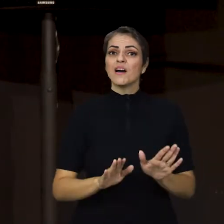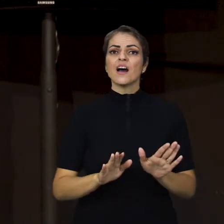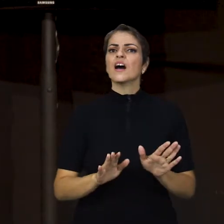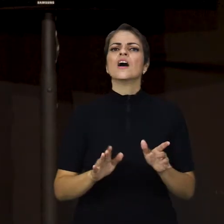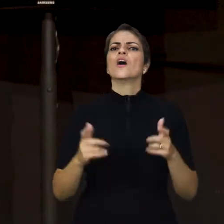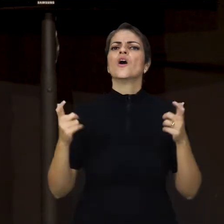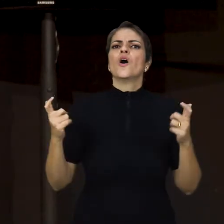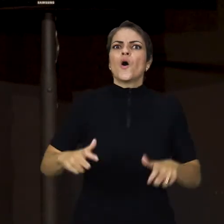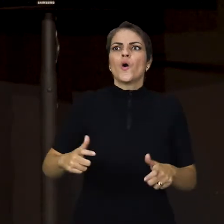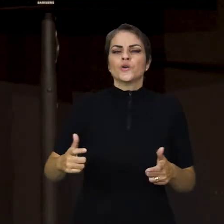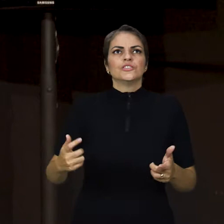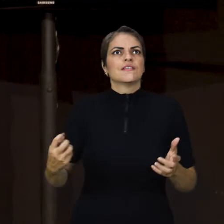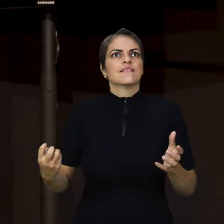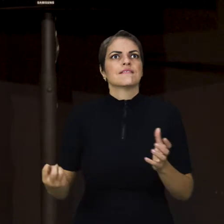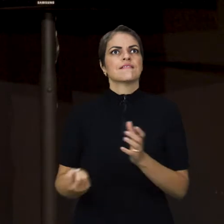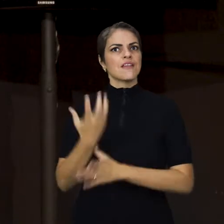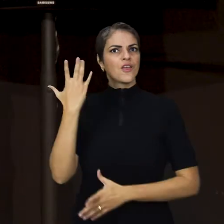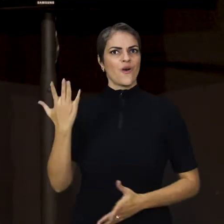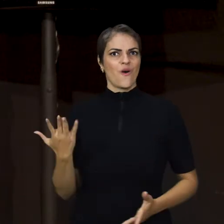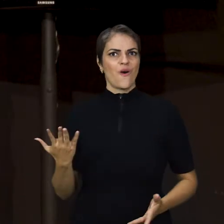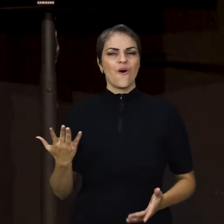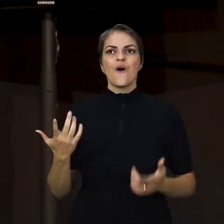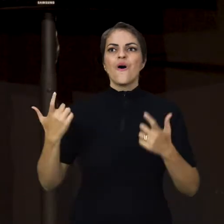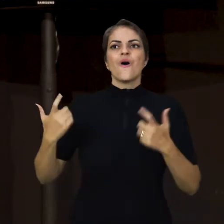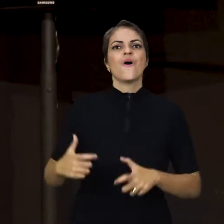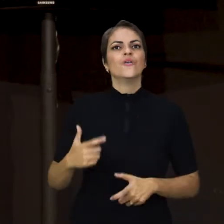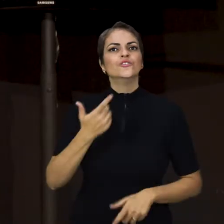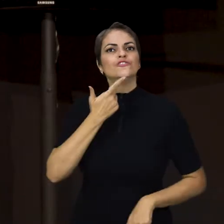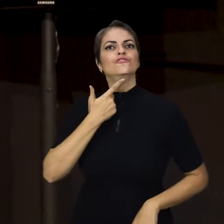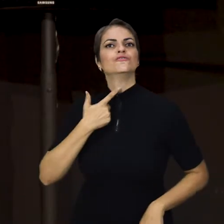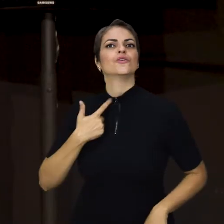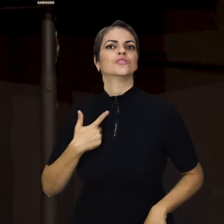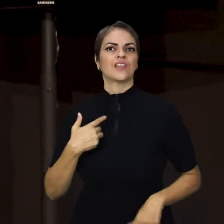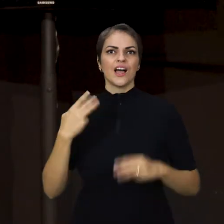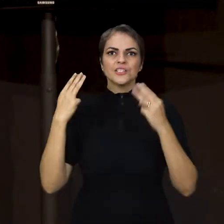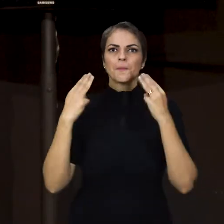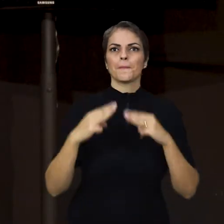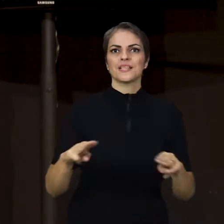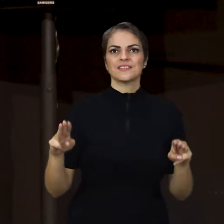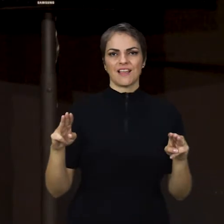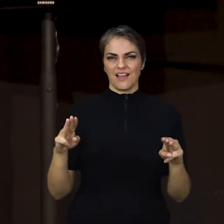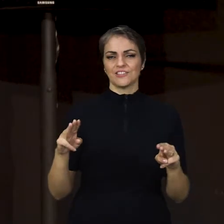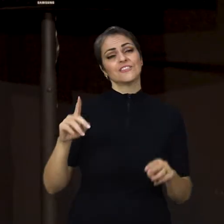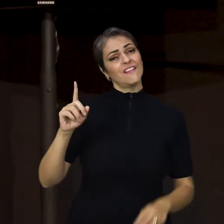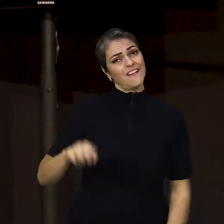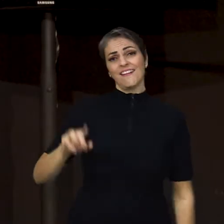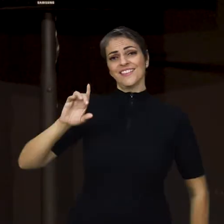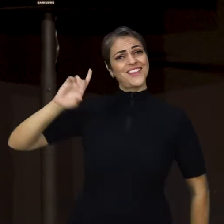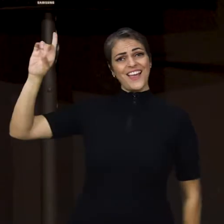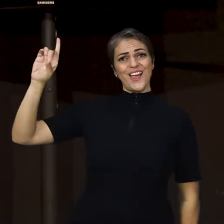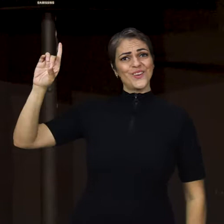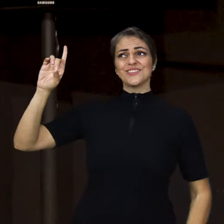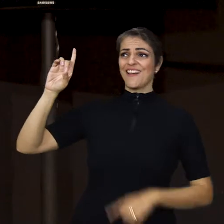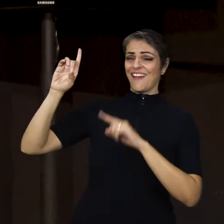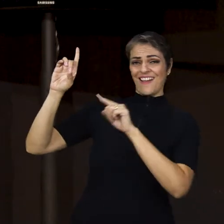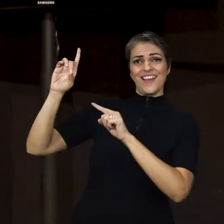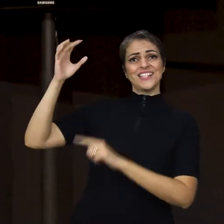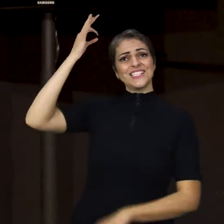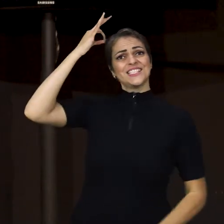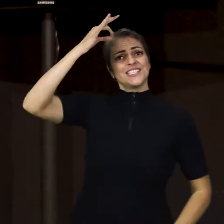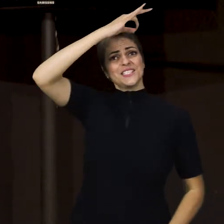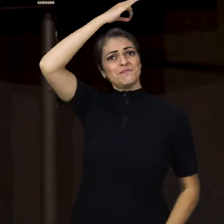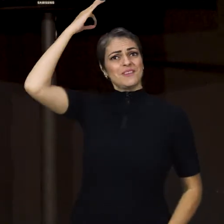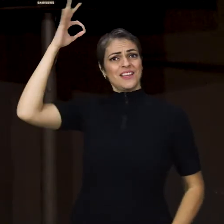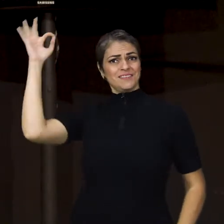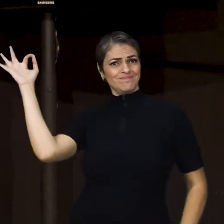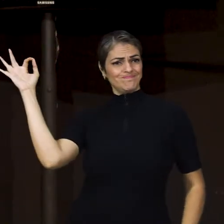última desse texto, dessas escrituras que nós chamamos de escrituras sagradas, é o próprio Deus, é o Espírito de Deus